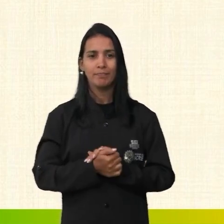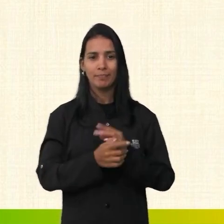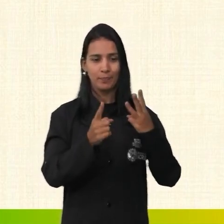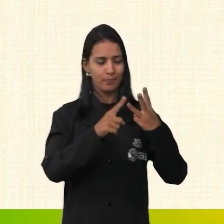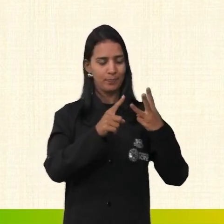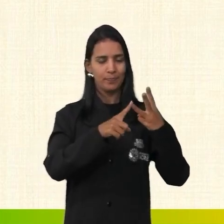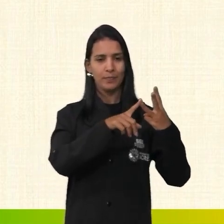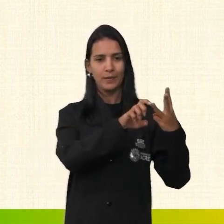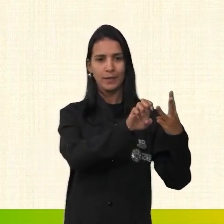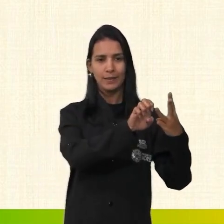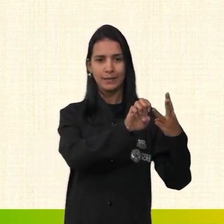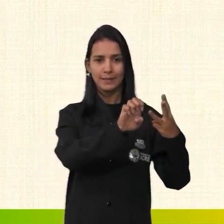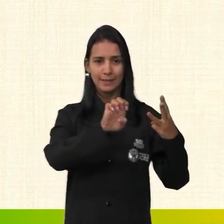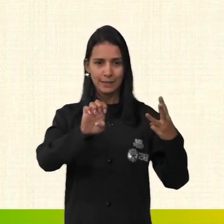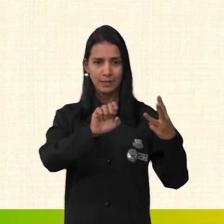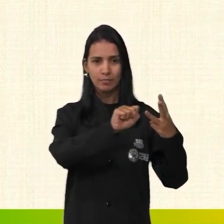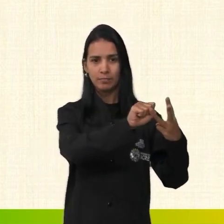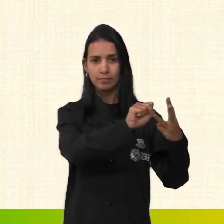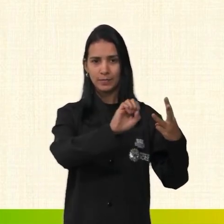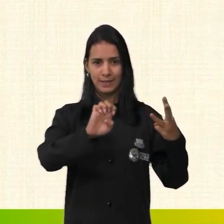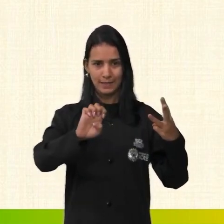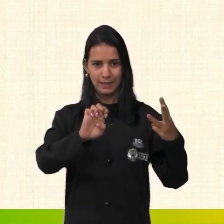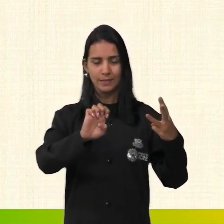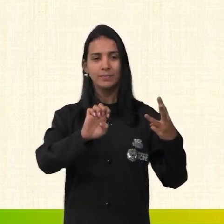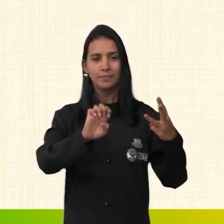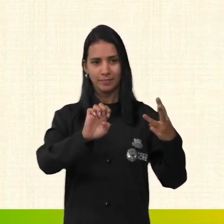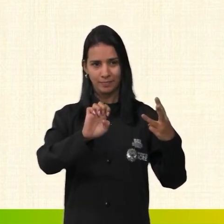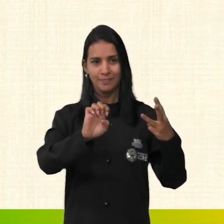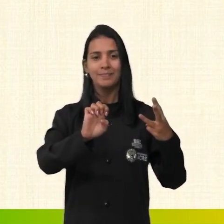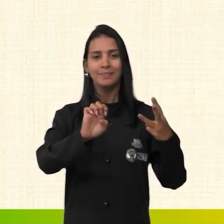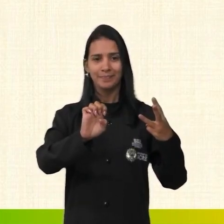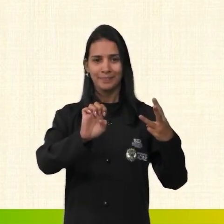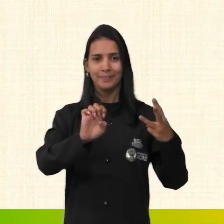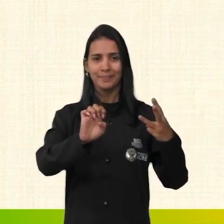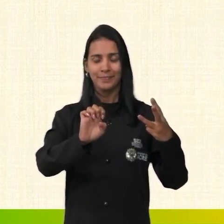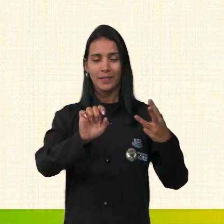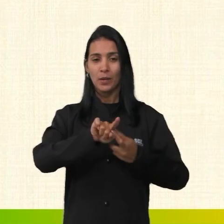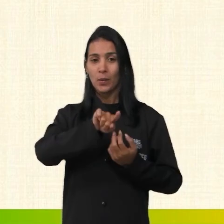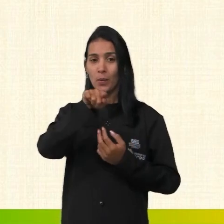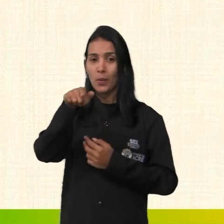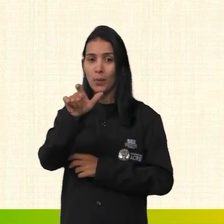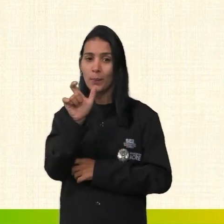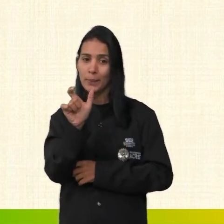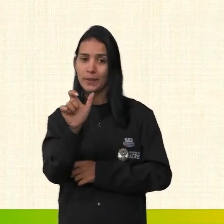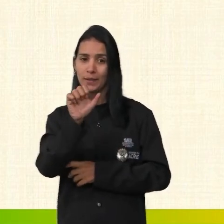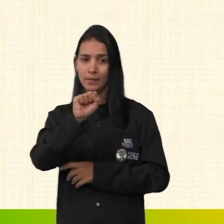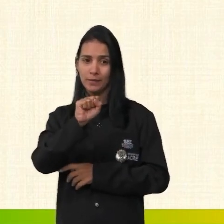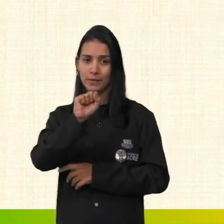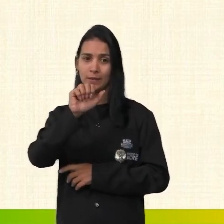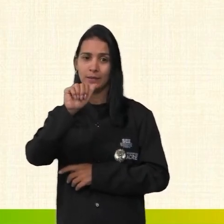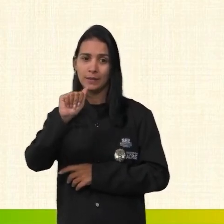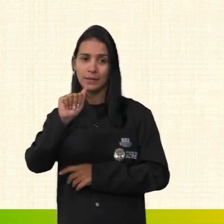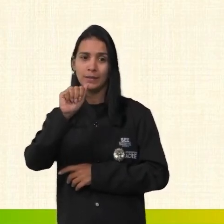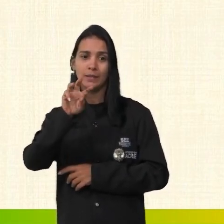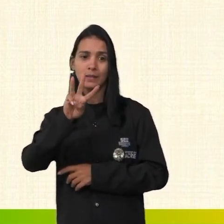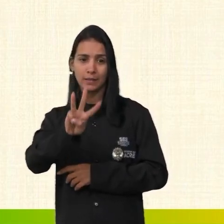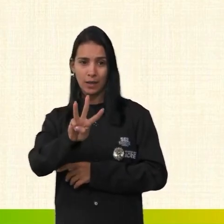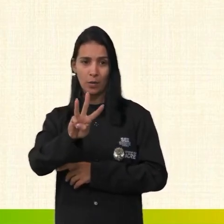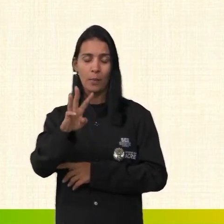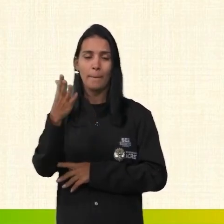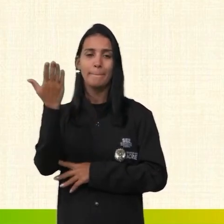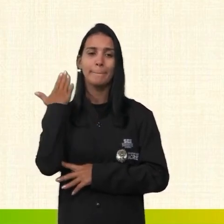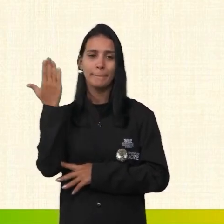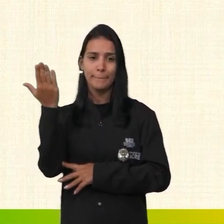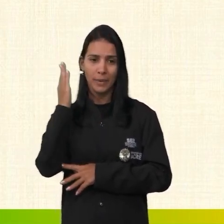terceiro, see. Nós temos aqui o passado só, que no caso